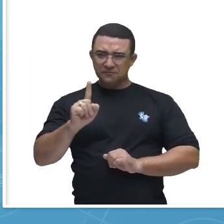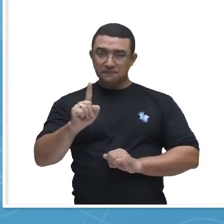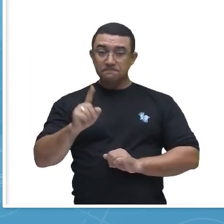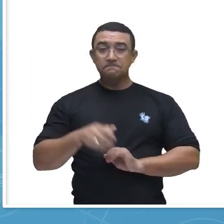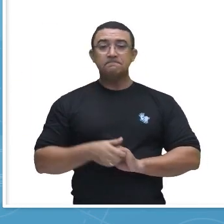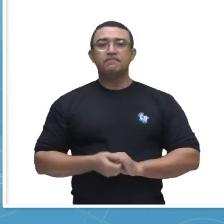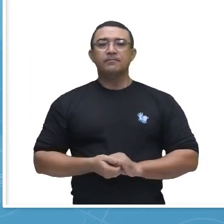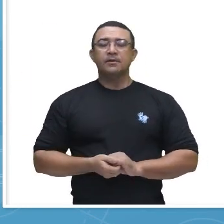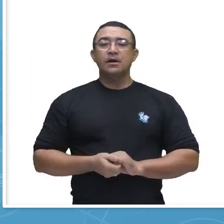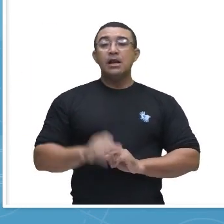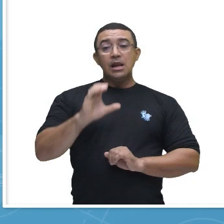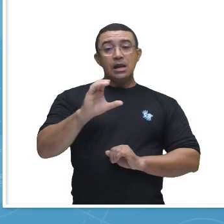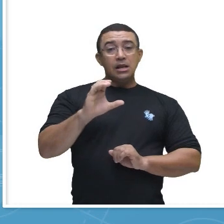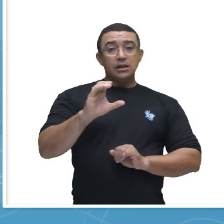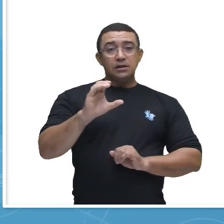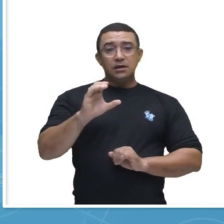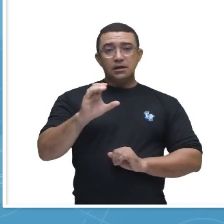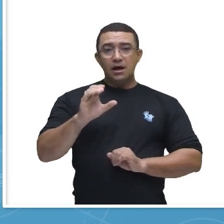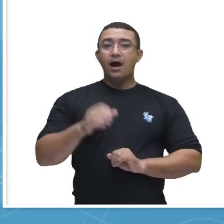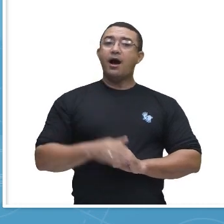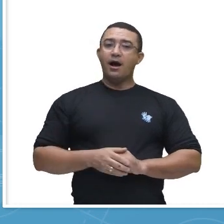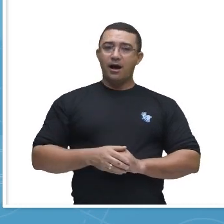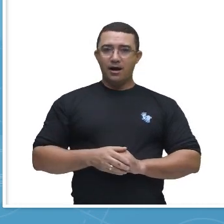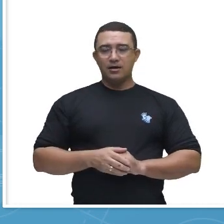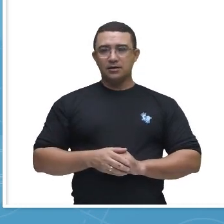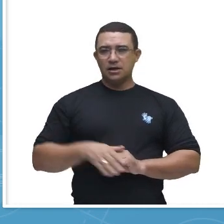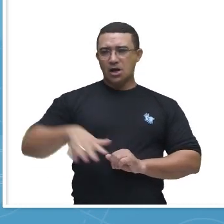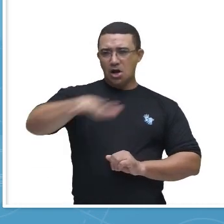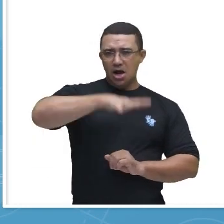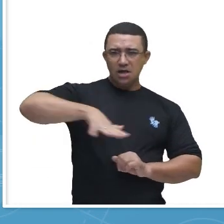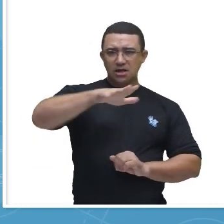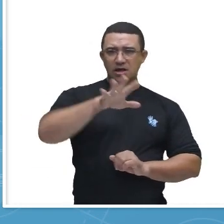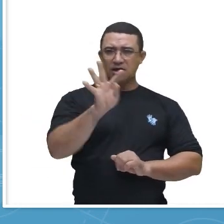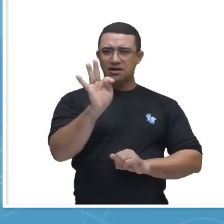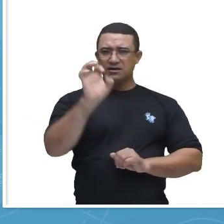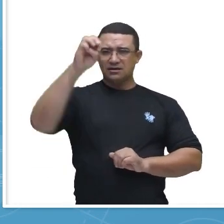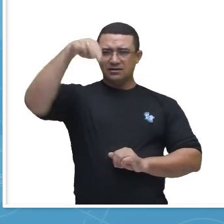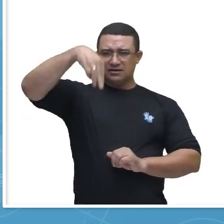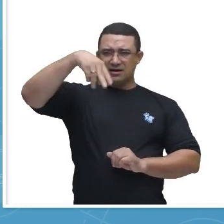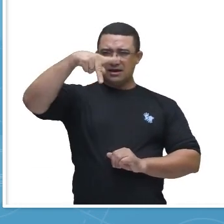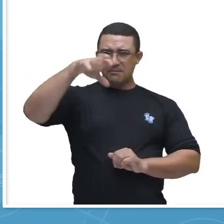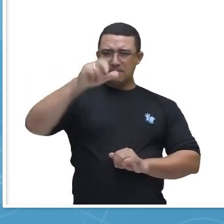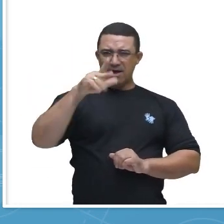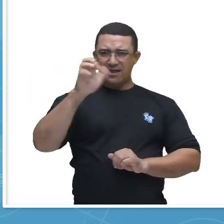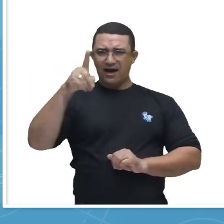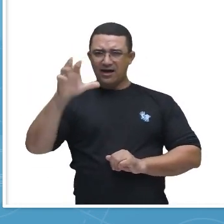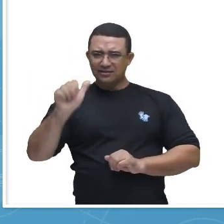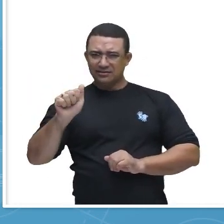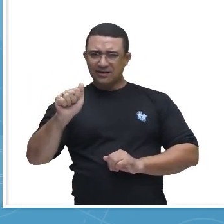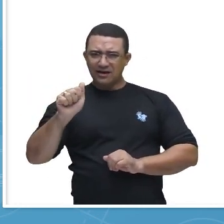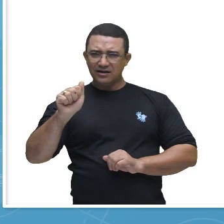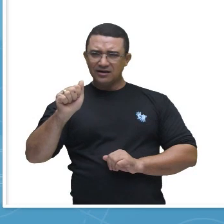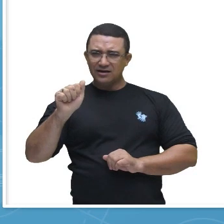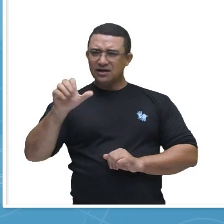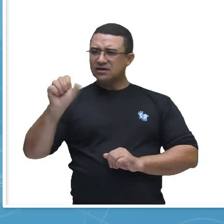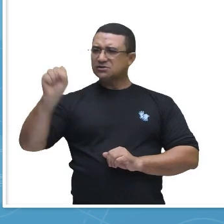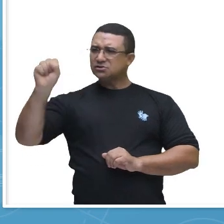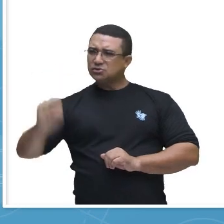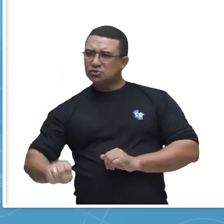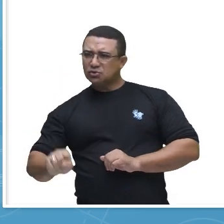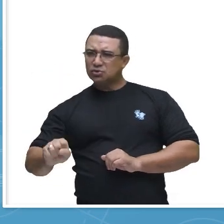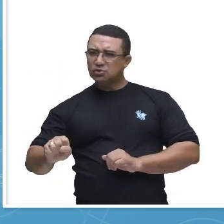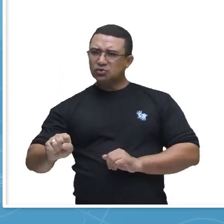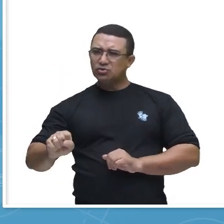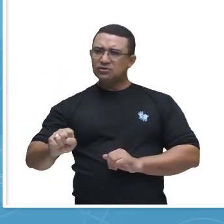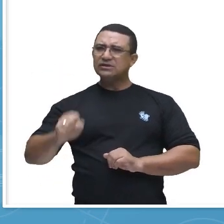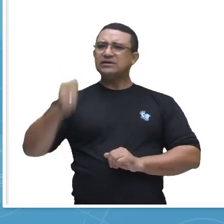Letra C. Zona temperada do sul e zona glacial ártica. De novo, ó, zona glacial ártica. Lembra